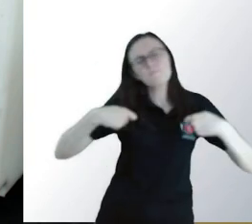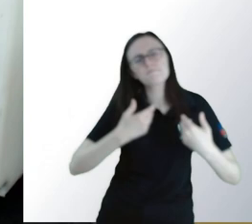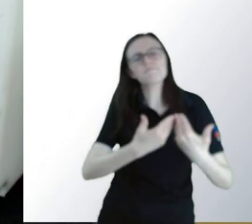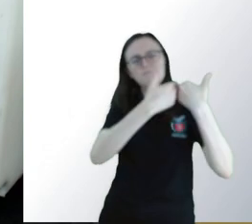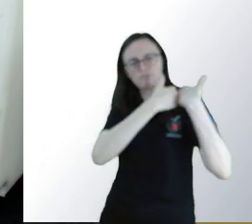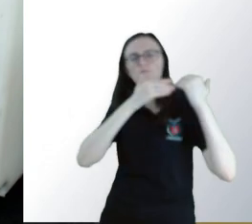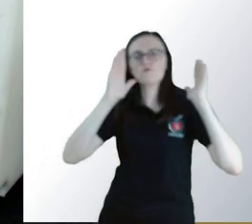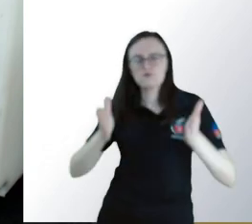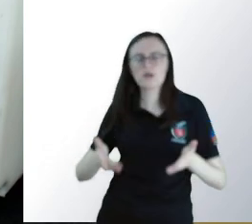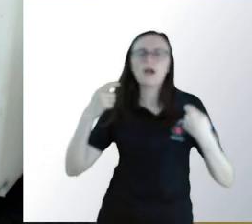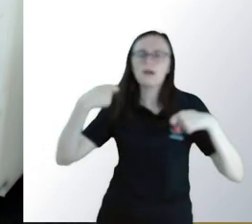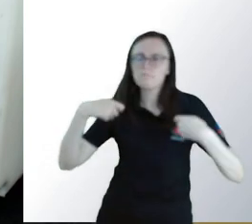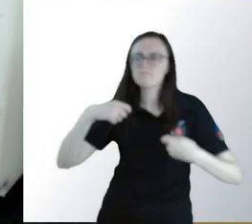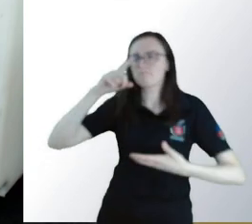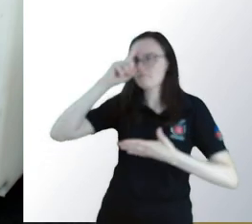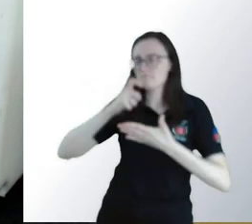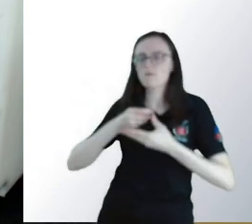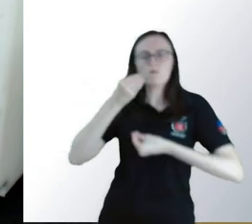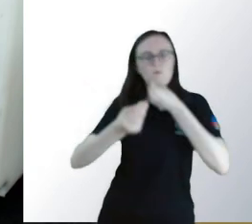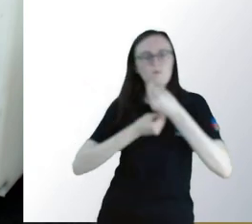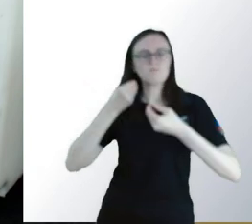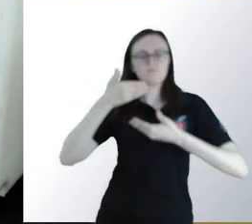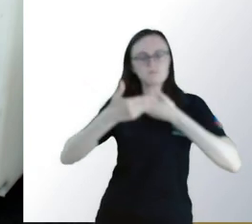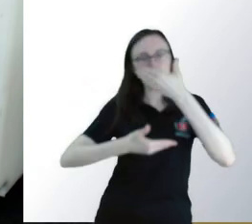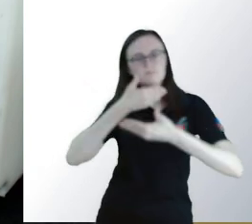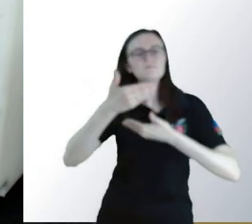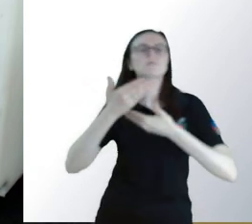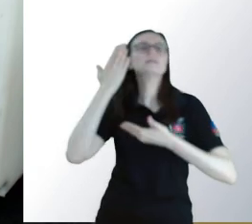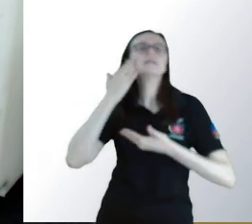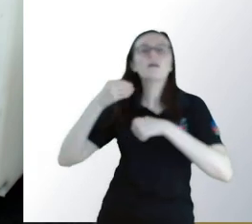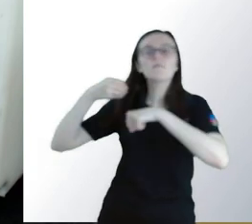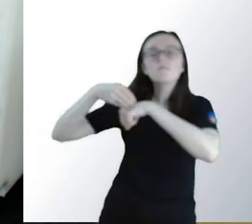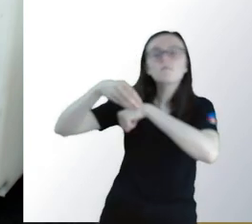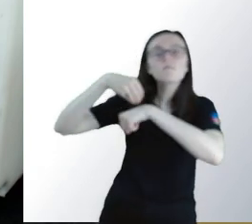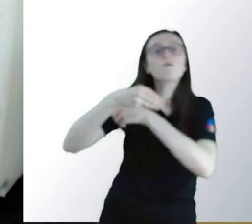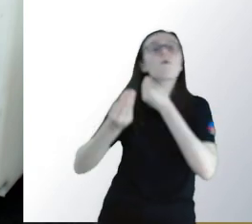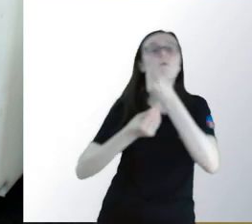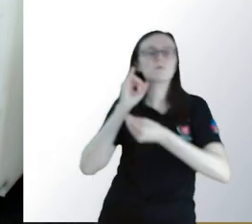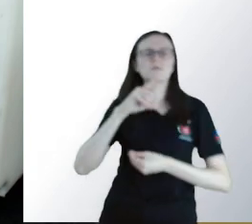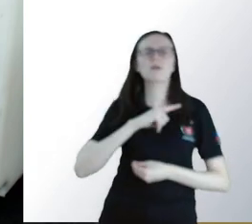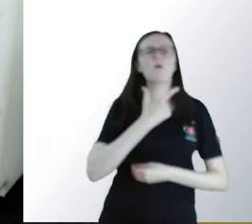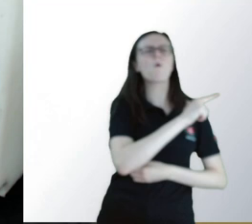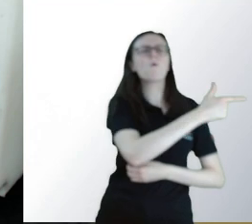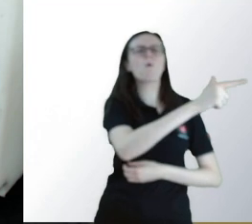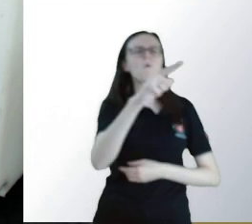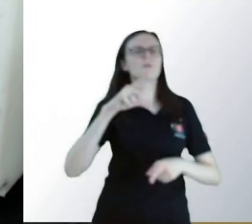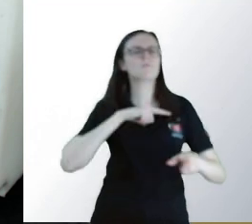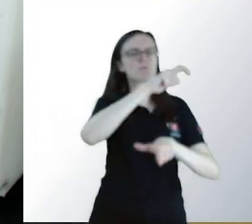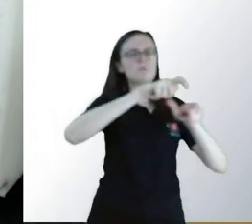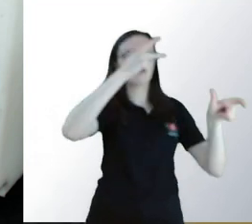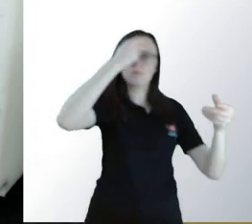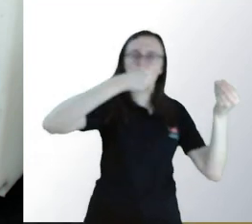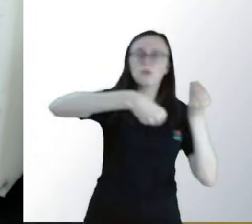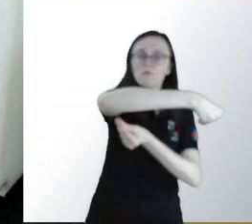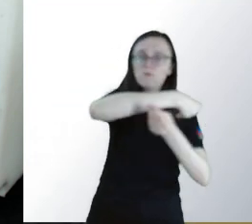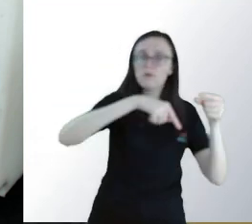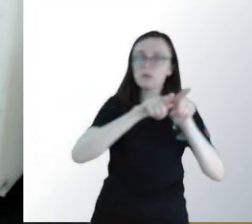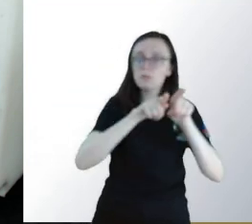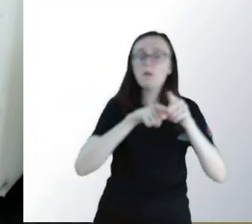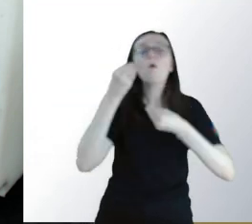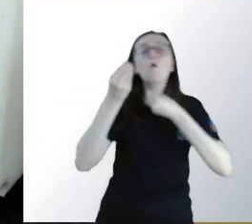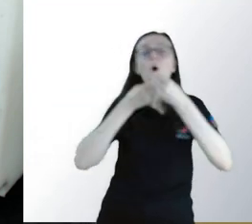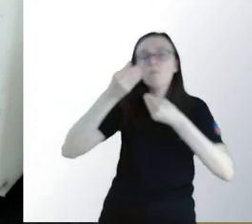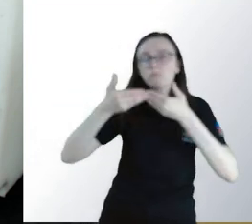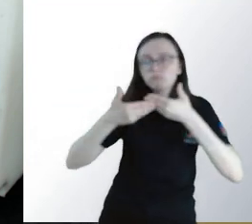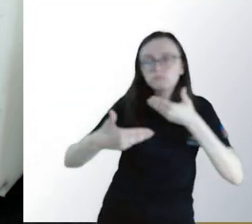né, de tomar as medidas administrativas, até para averiguar se existem outras responsabilidades a serem apuradas e os